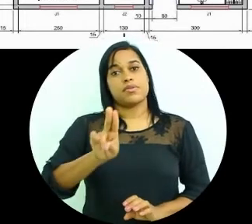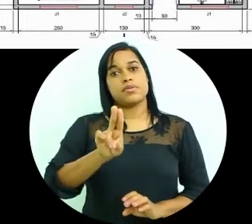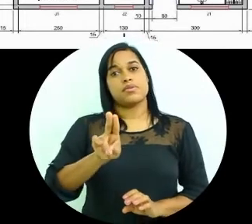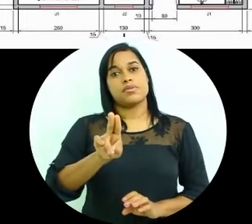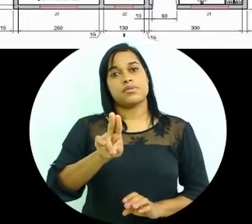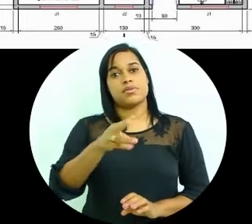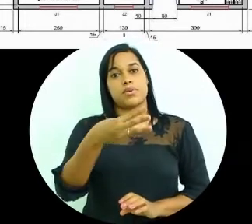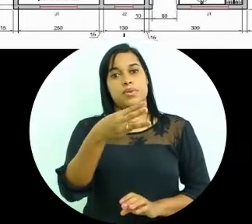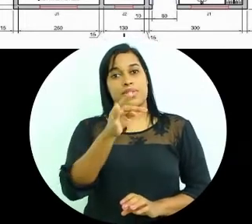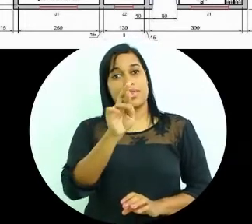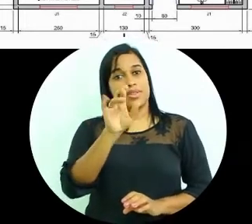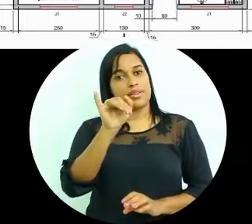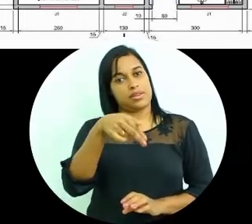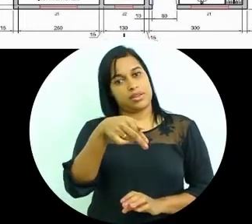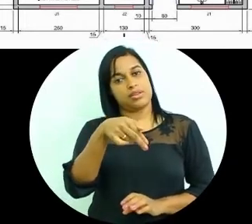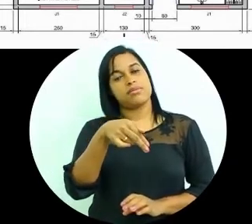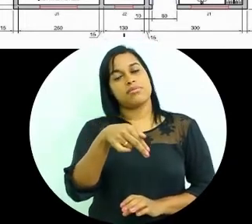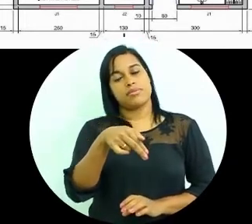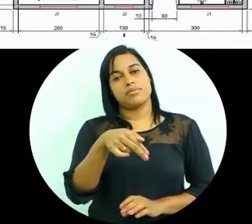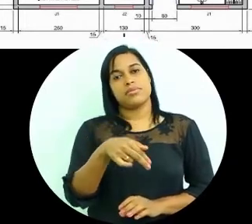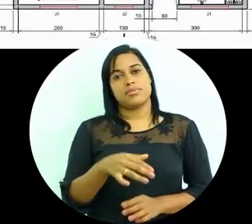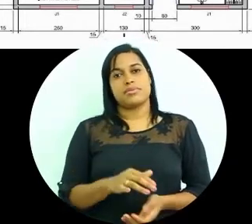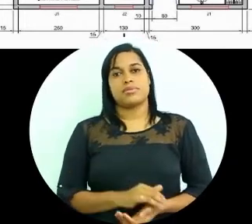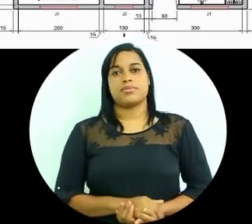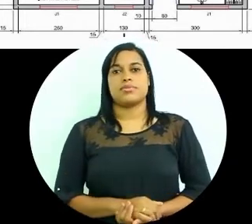eu vou utilizar o comando Trim.